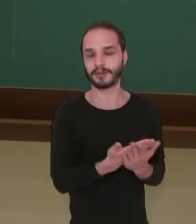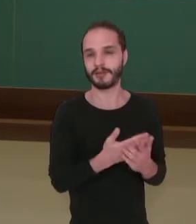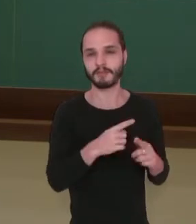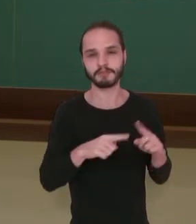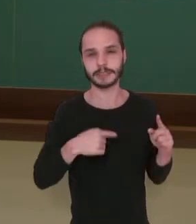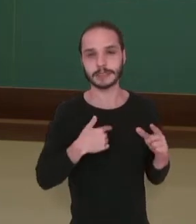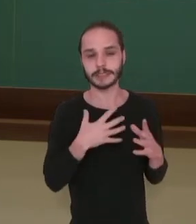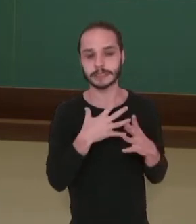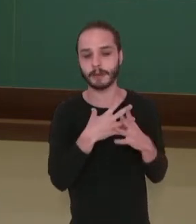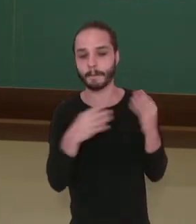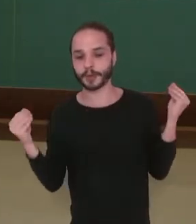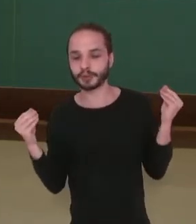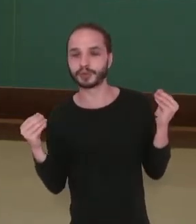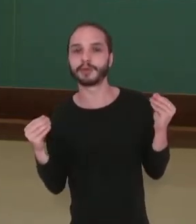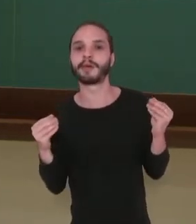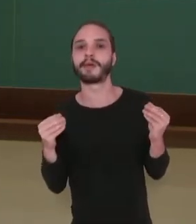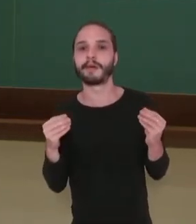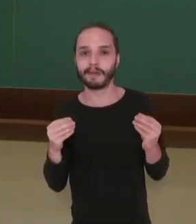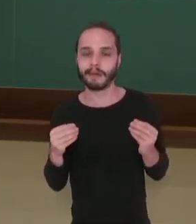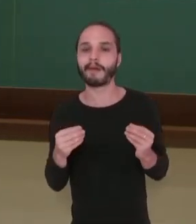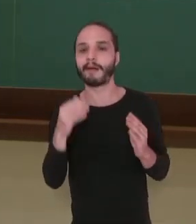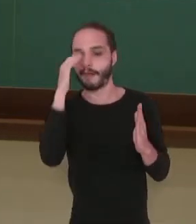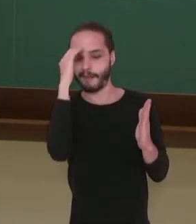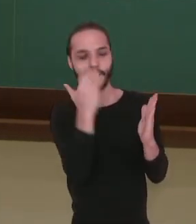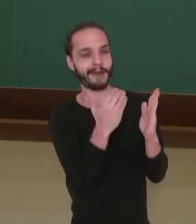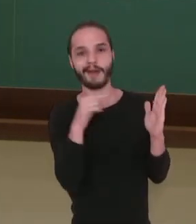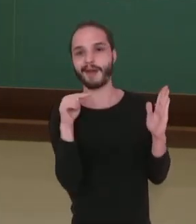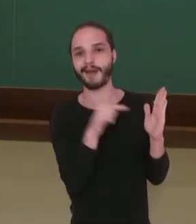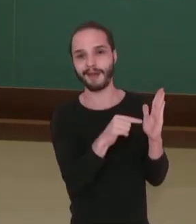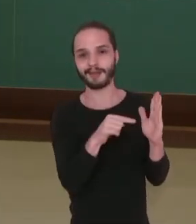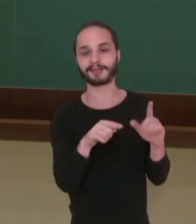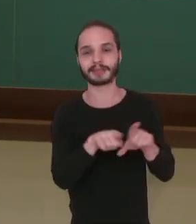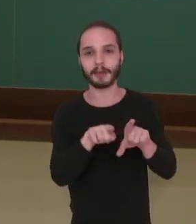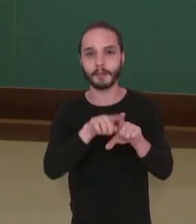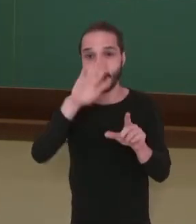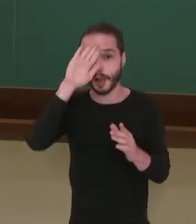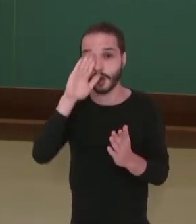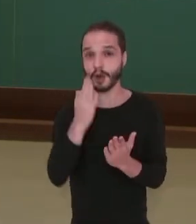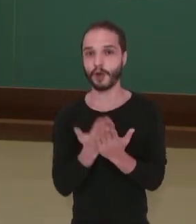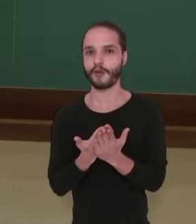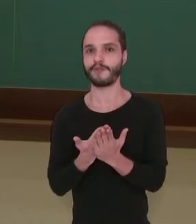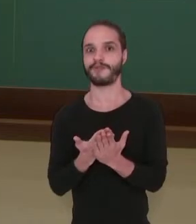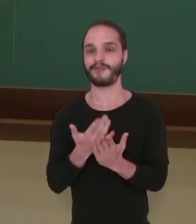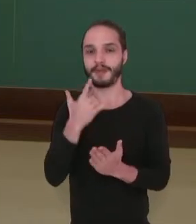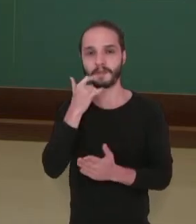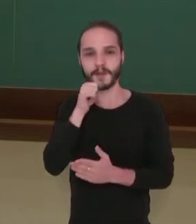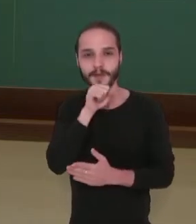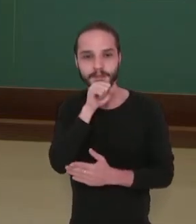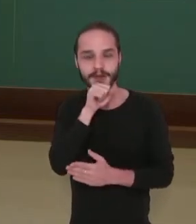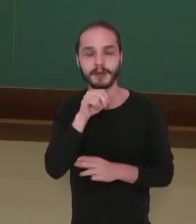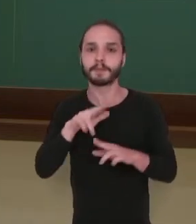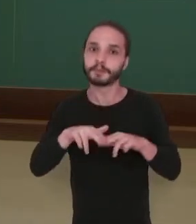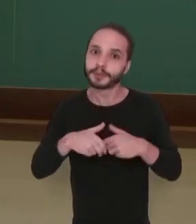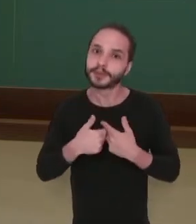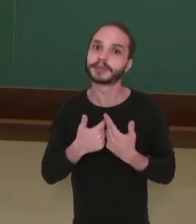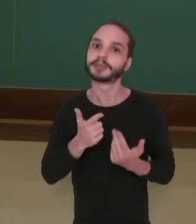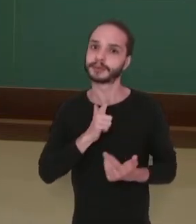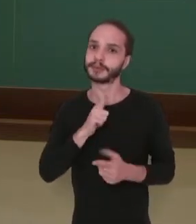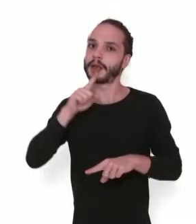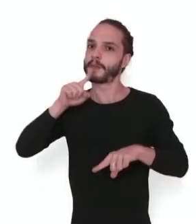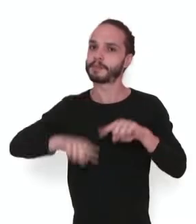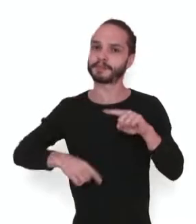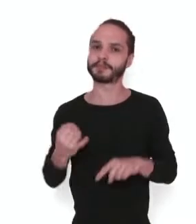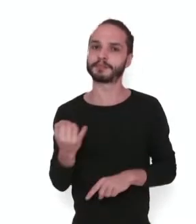essa regra e até com a confiança dos próprios pais deles. Então percebe como as proibições também são importantes para a gente?